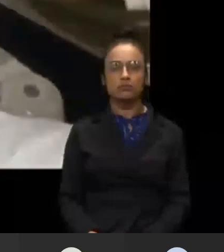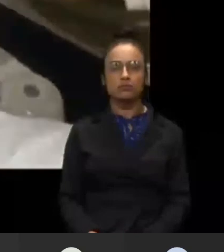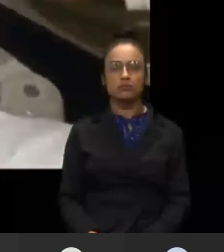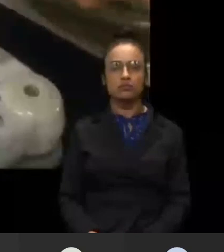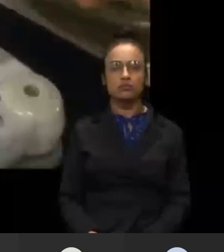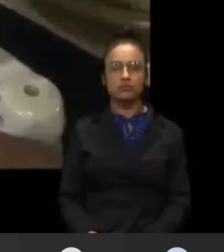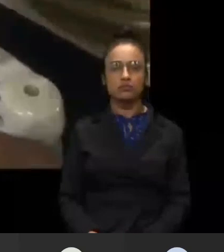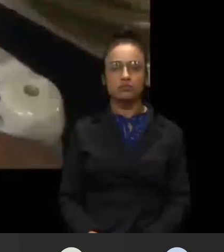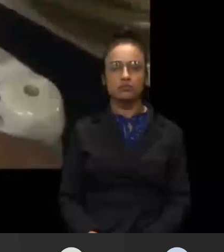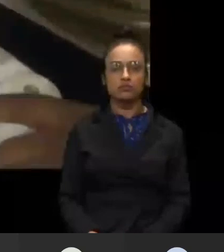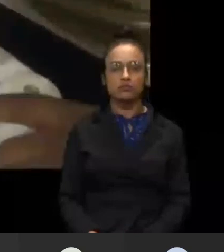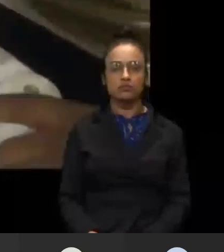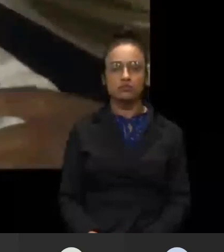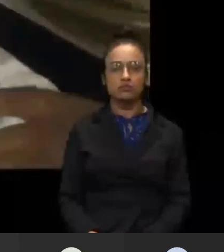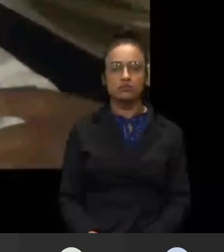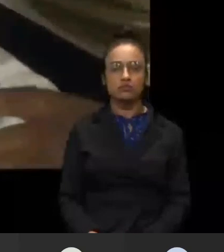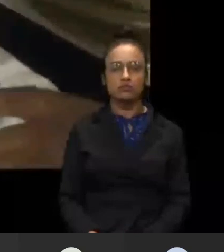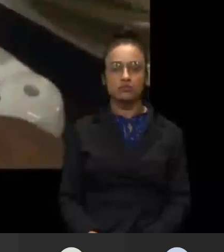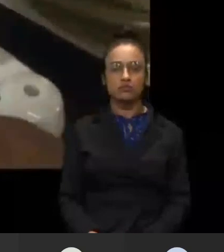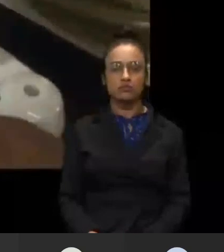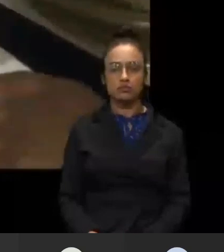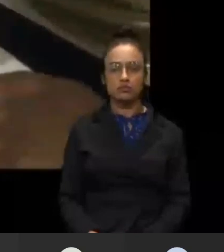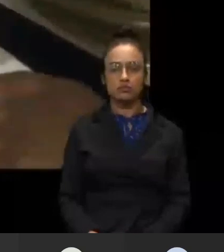Duas gramas do óleo,